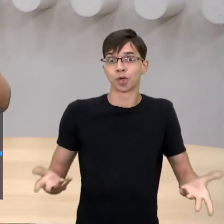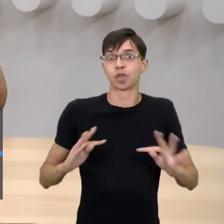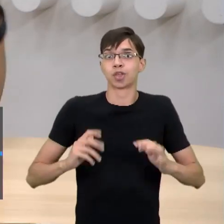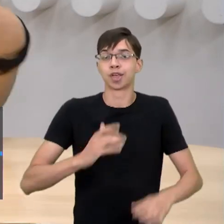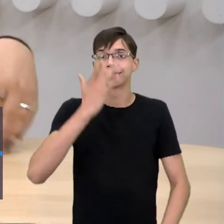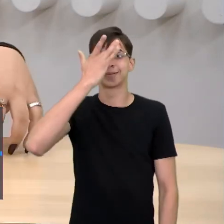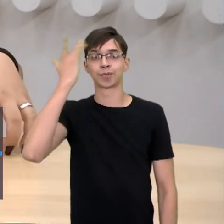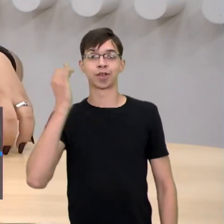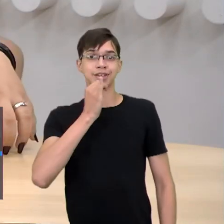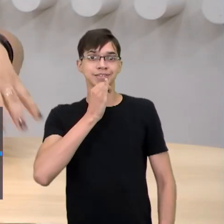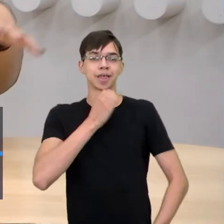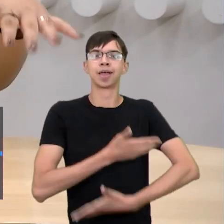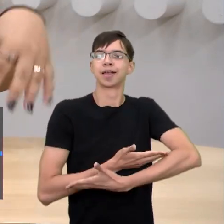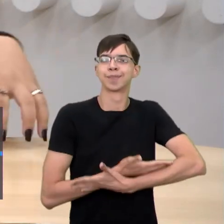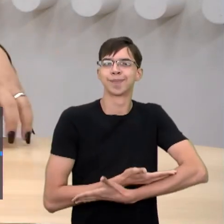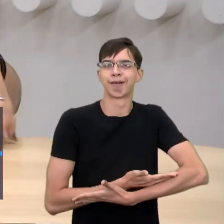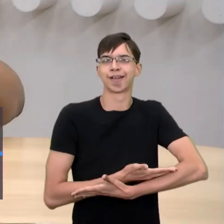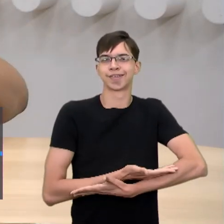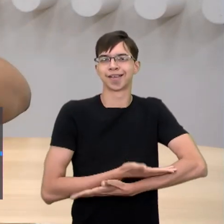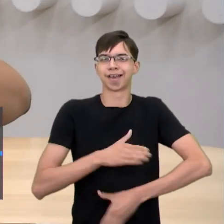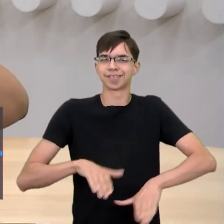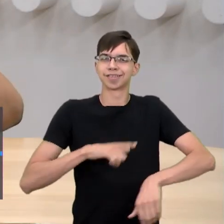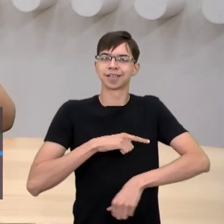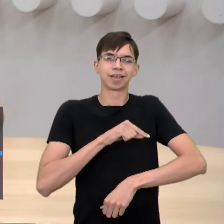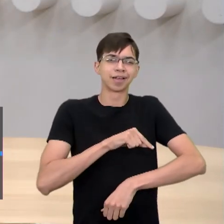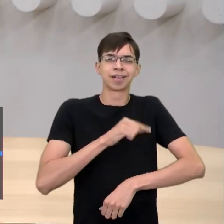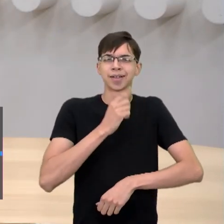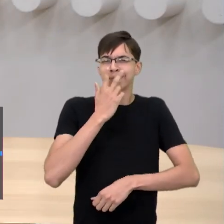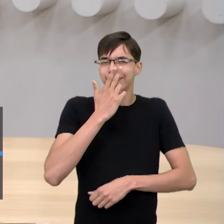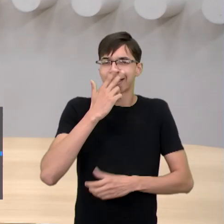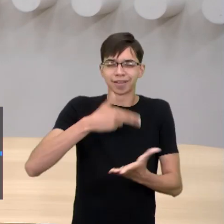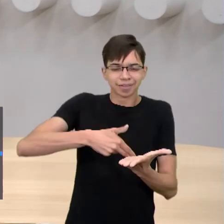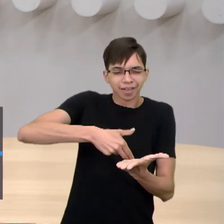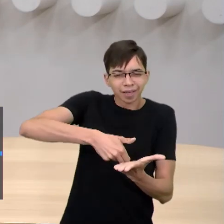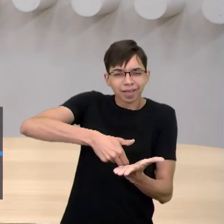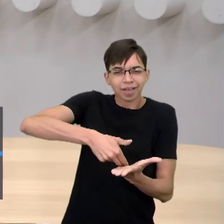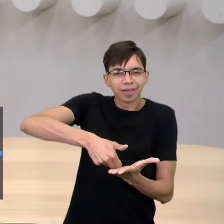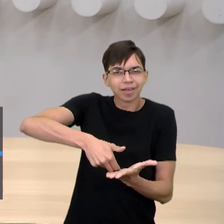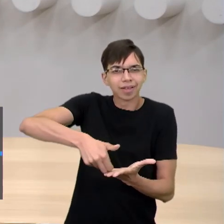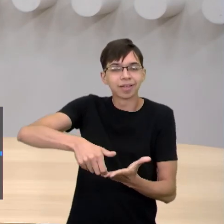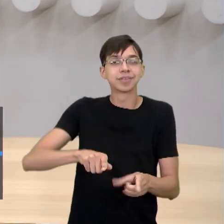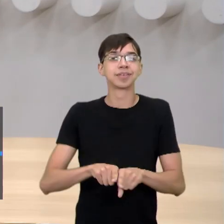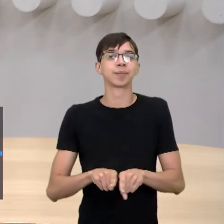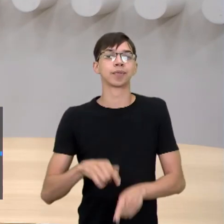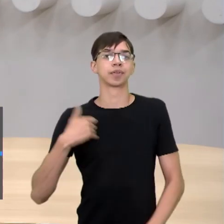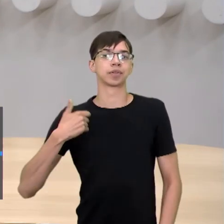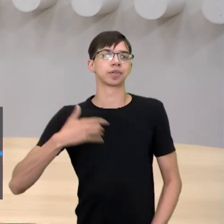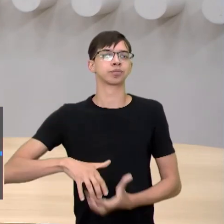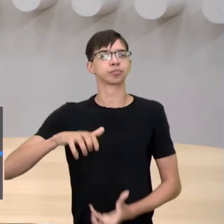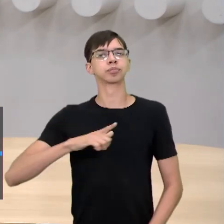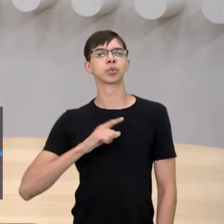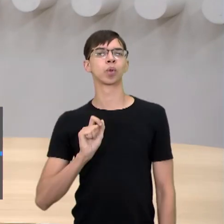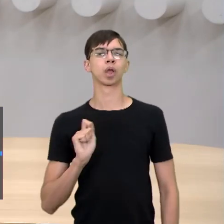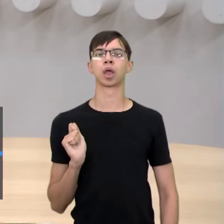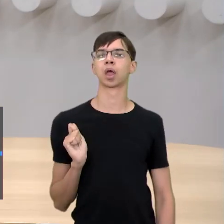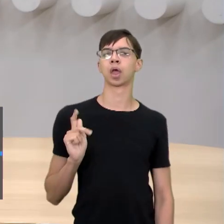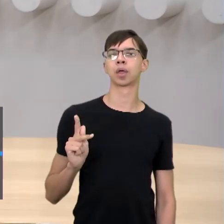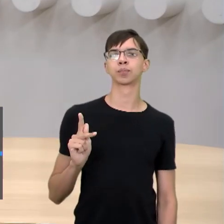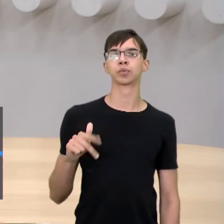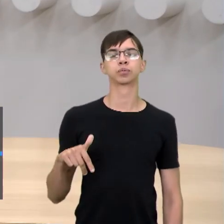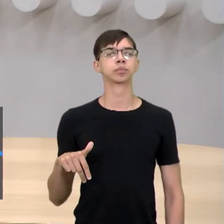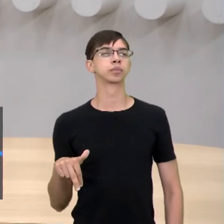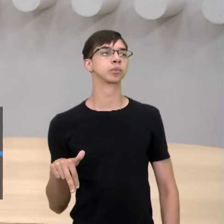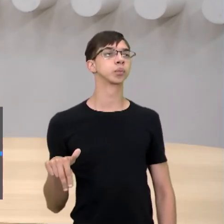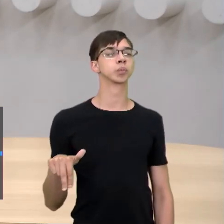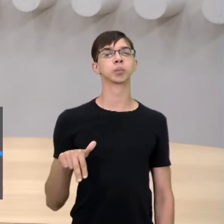pessoas, desde o bebezinho que tá ali, ó, engatinhando ainda, até o senhorzinho ali super descolado, aposentado, que tá vivendo ali a